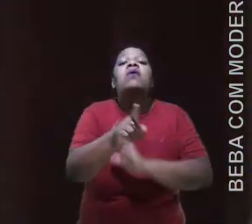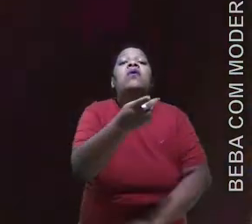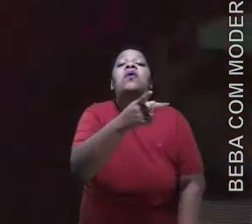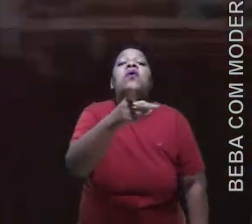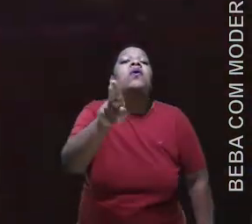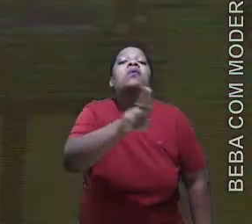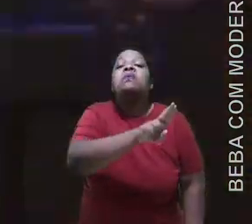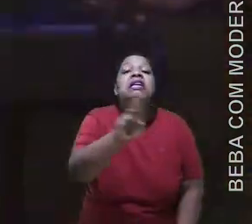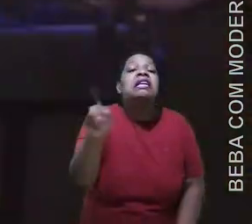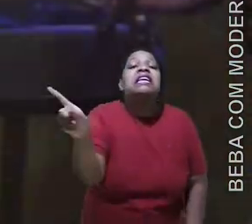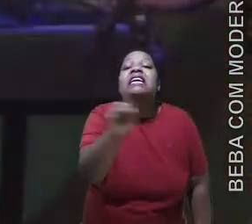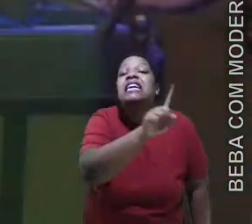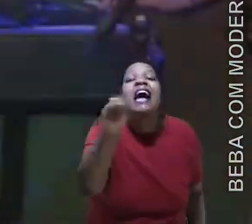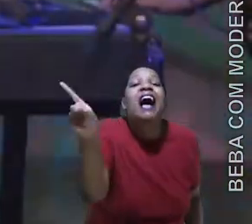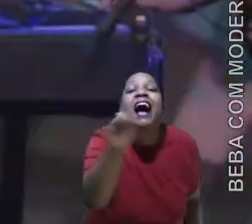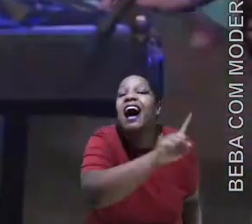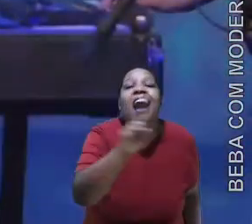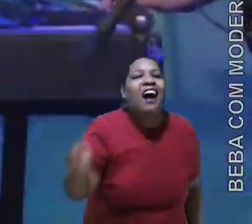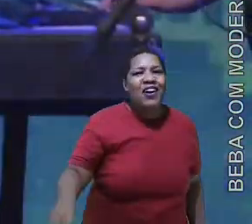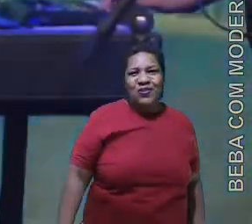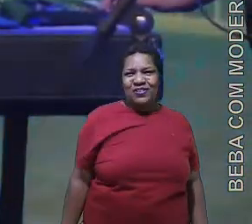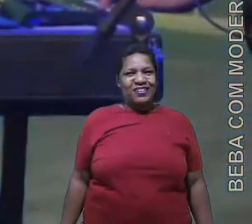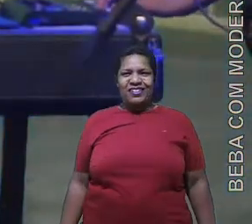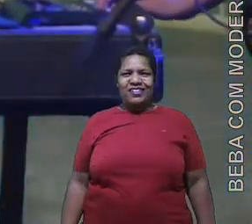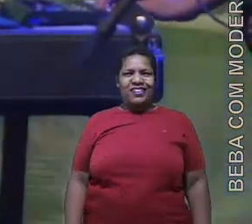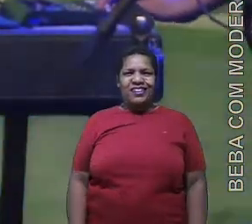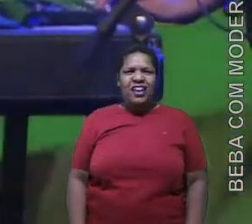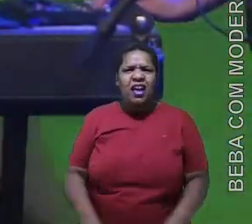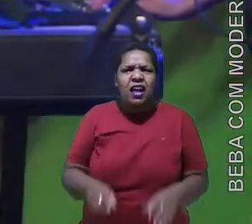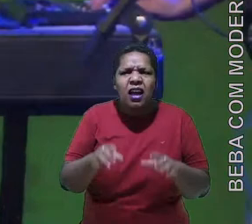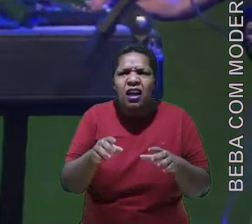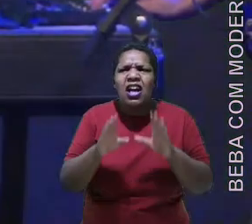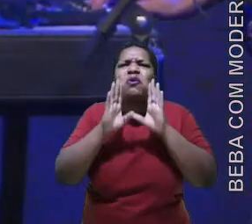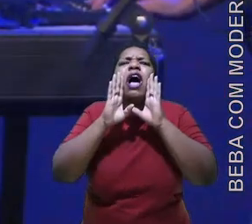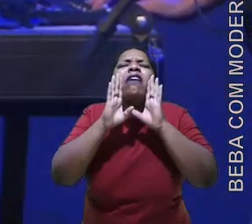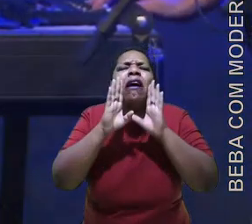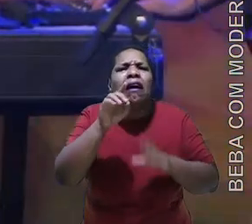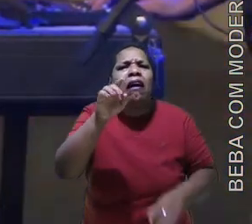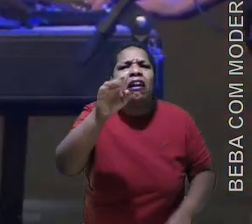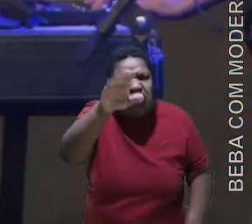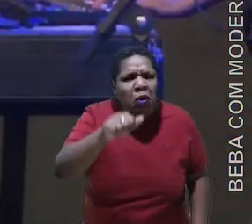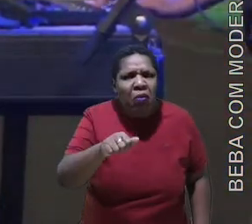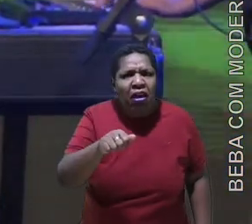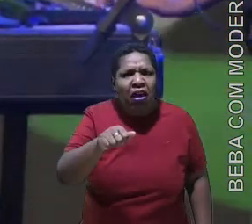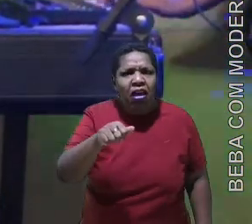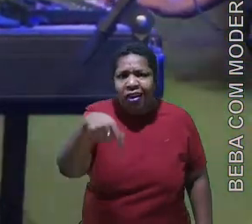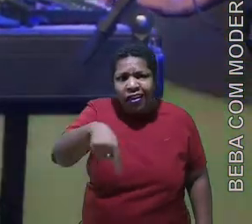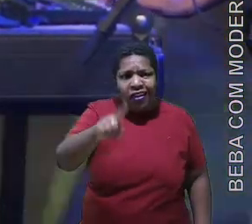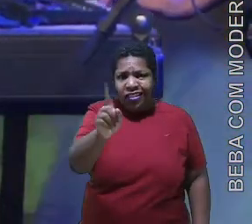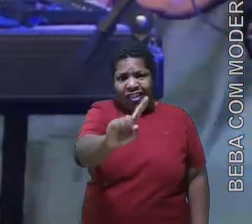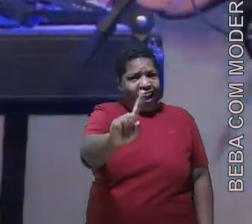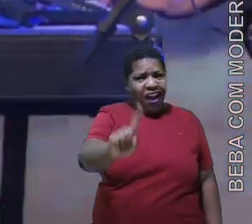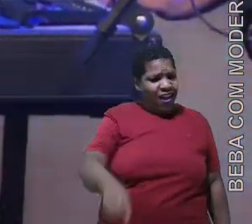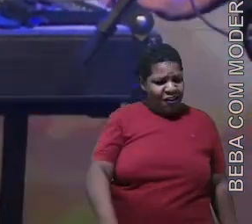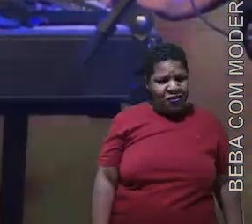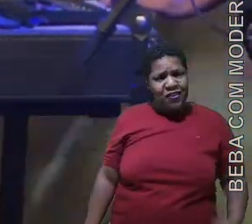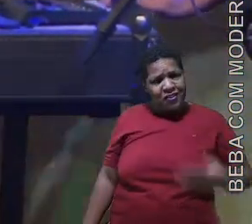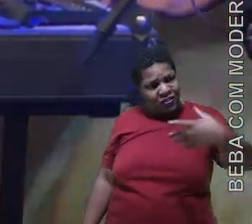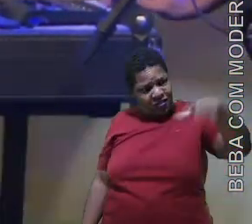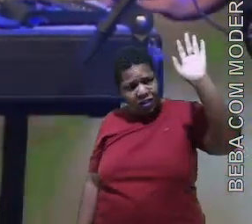eu não perguntei o seu nome eu não te chamei